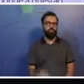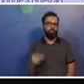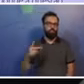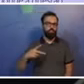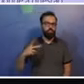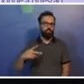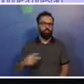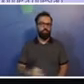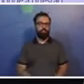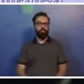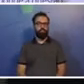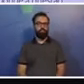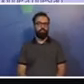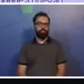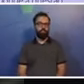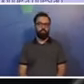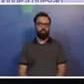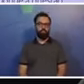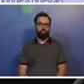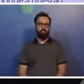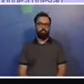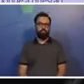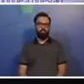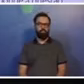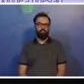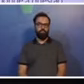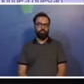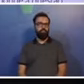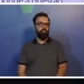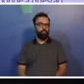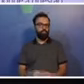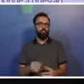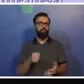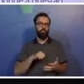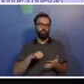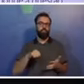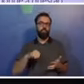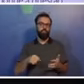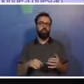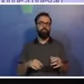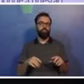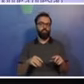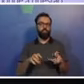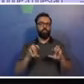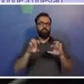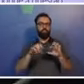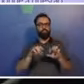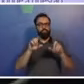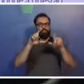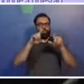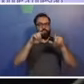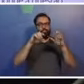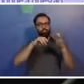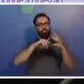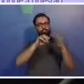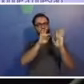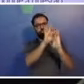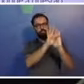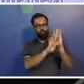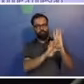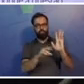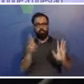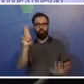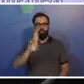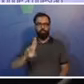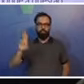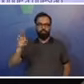passo, a gente traduz esse enunciado para a linguagem